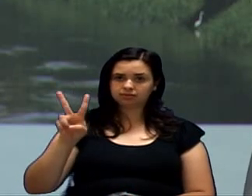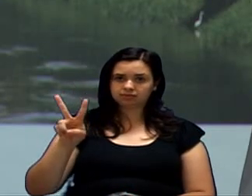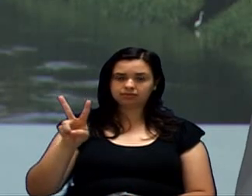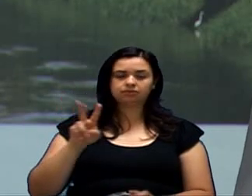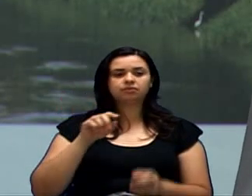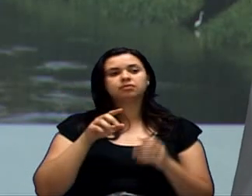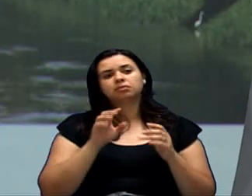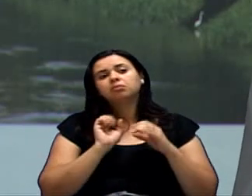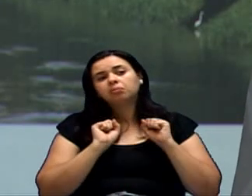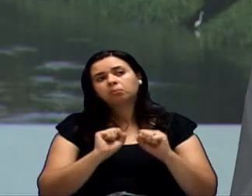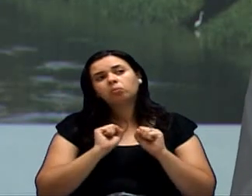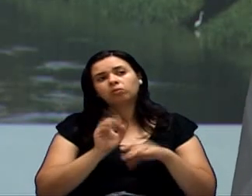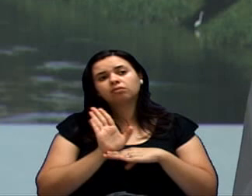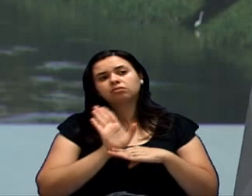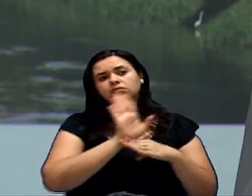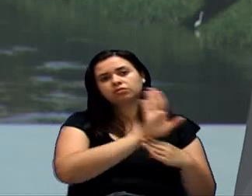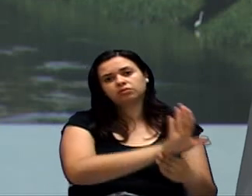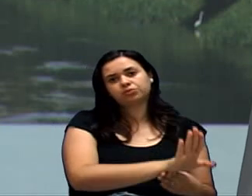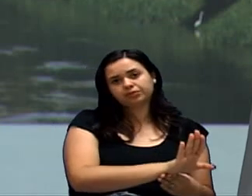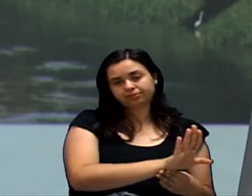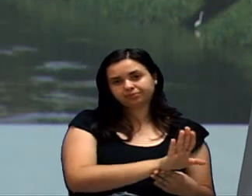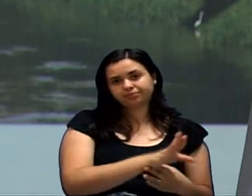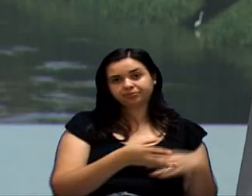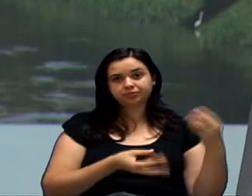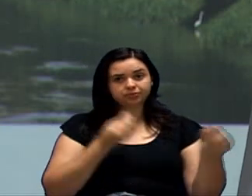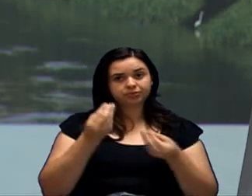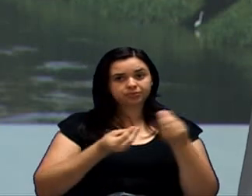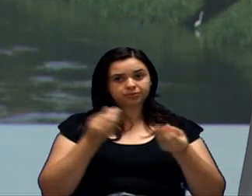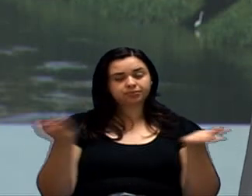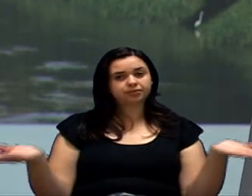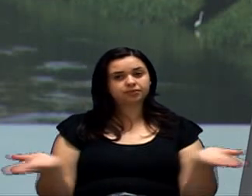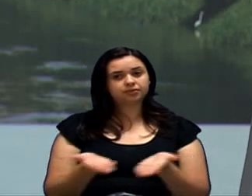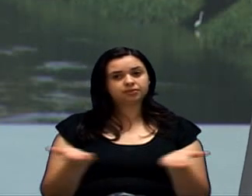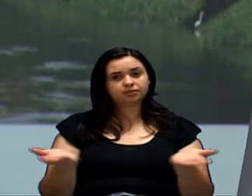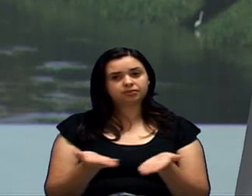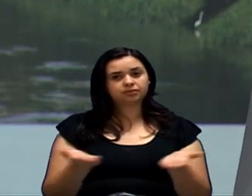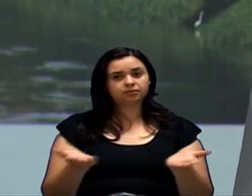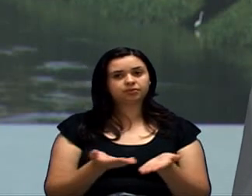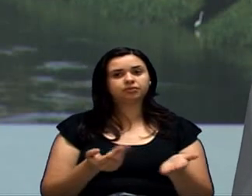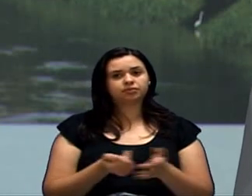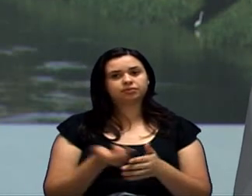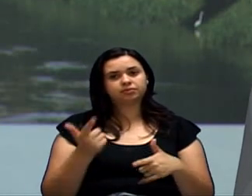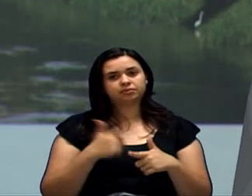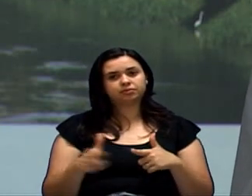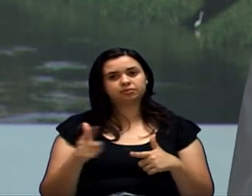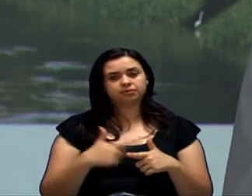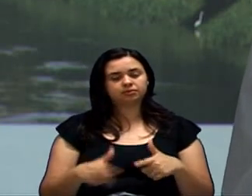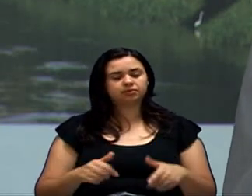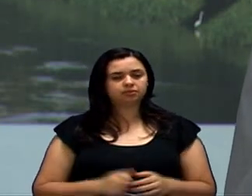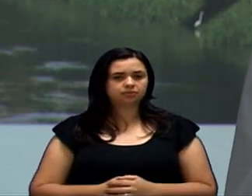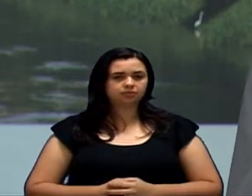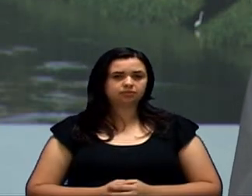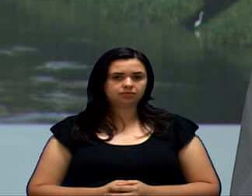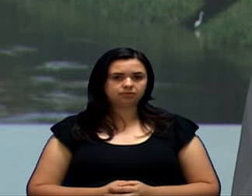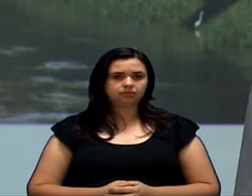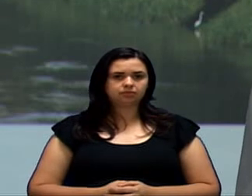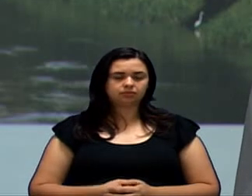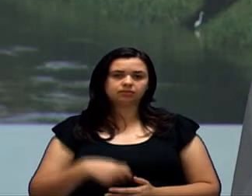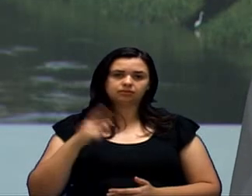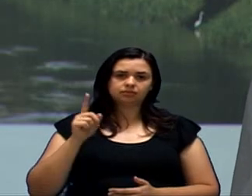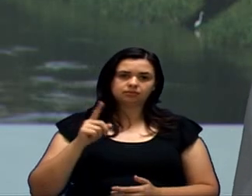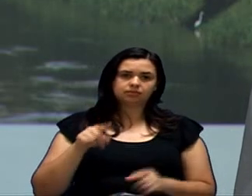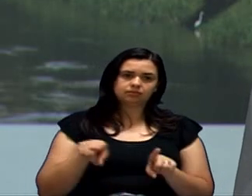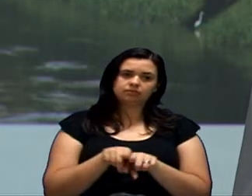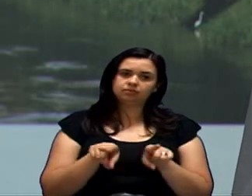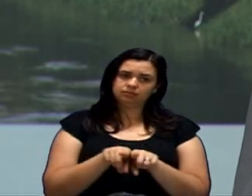Pode dar uma contribuição para esse momento mais delicado da fundação, que é cíclica, até em função das